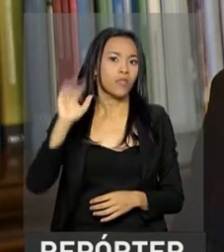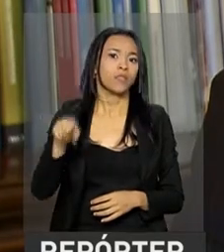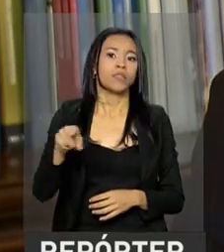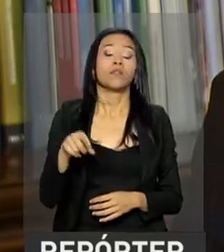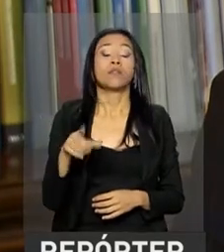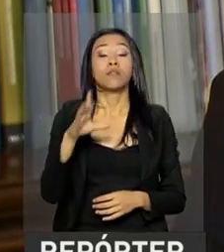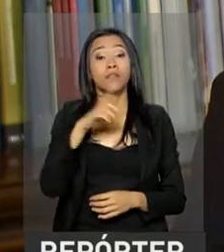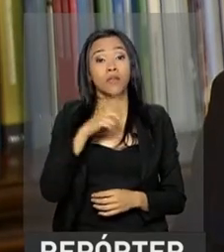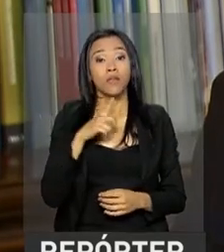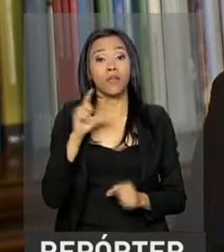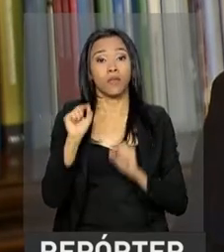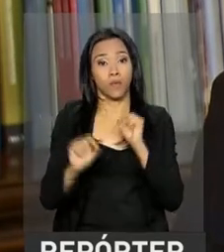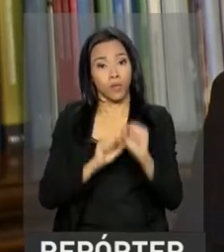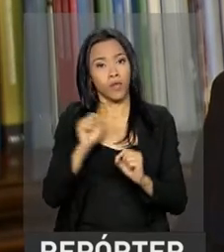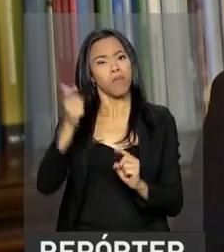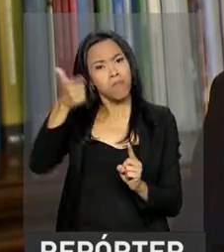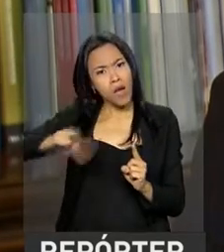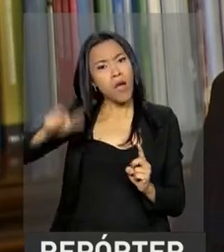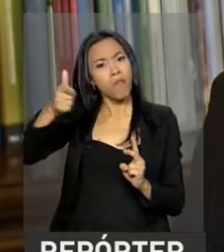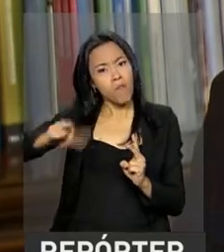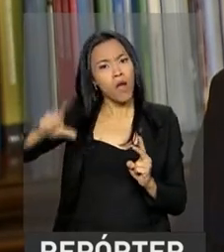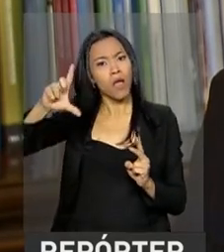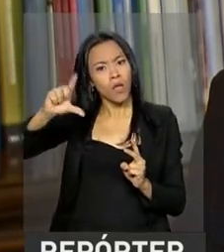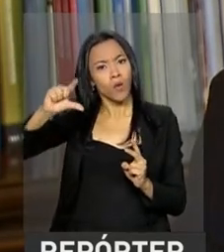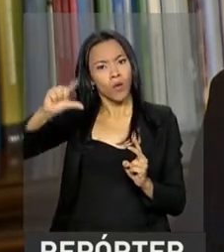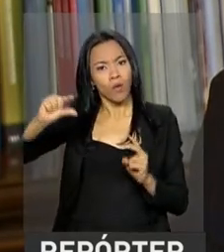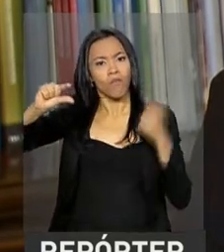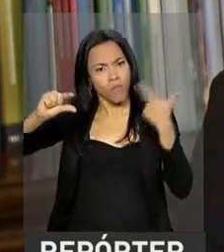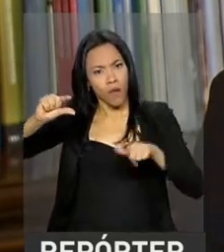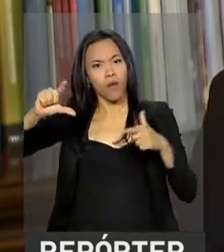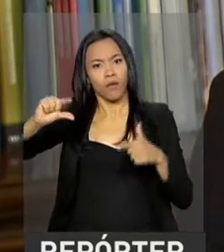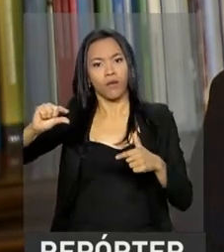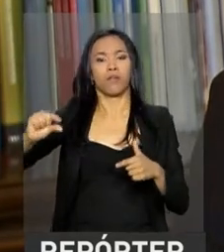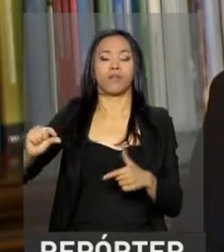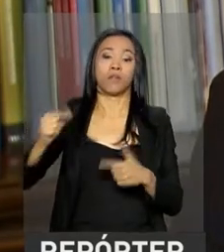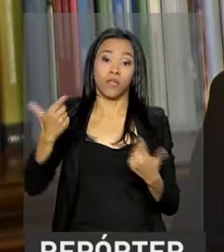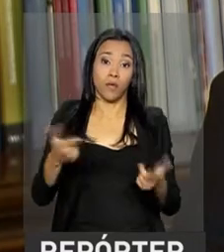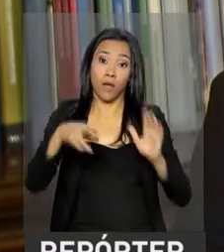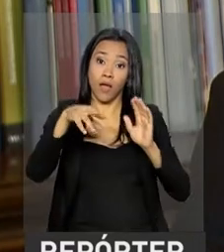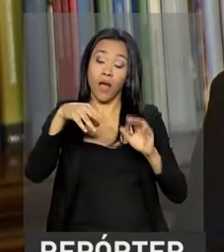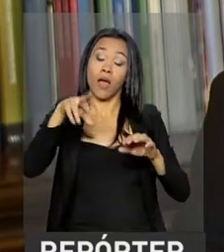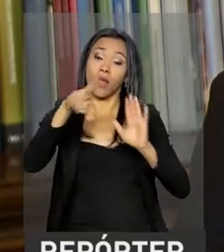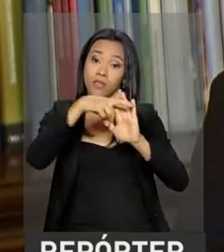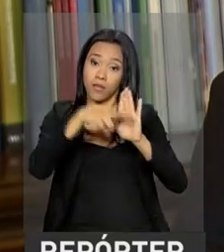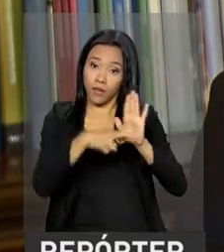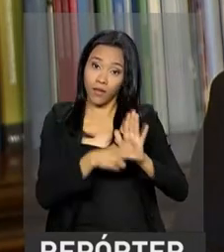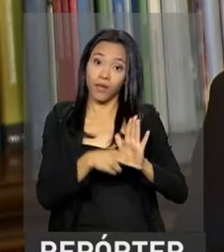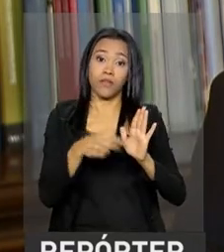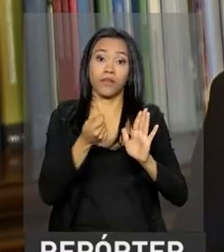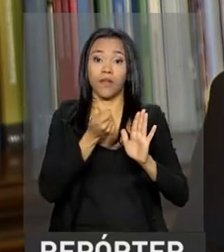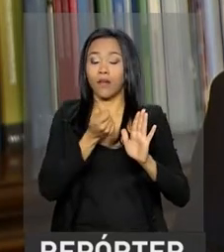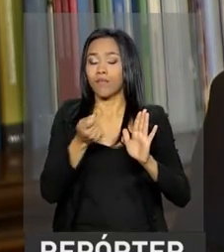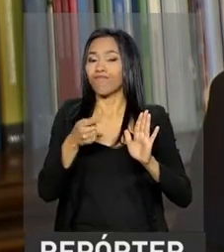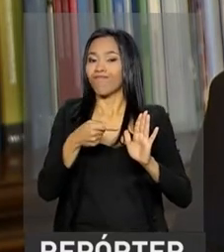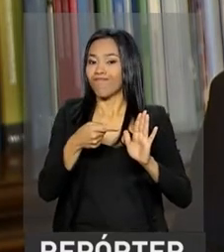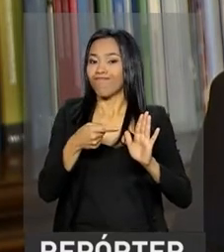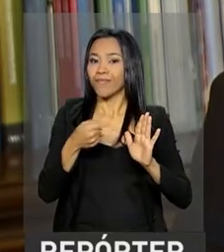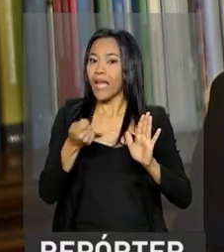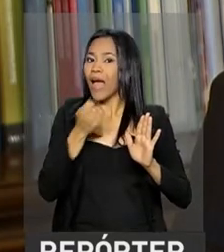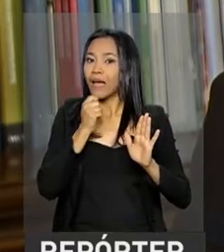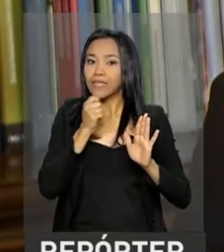um espaço ainda de redução muito grande então os efeitos das medidas que foram adotadas ainda não estão é